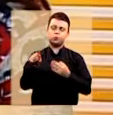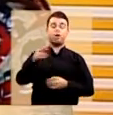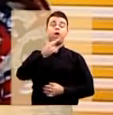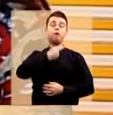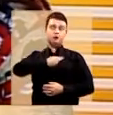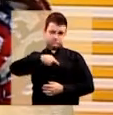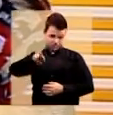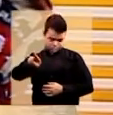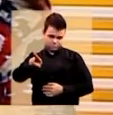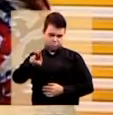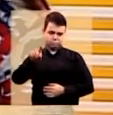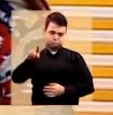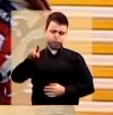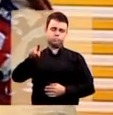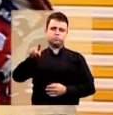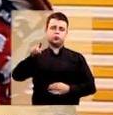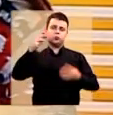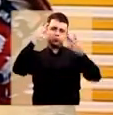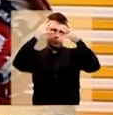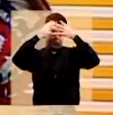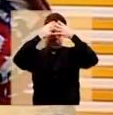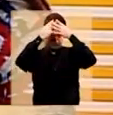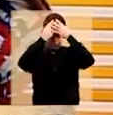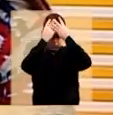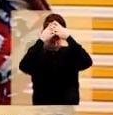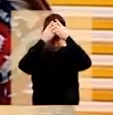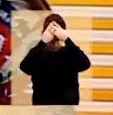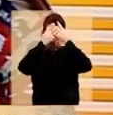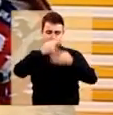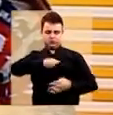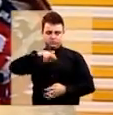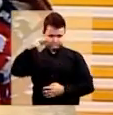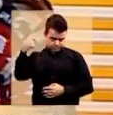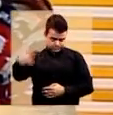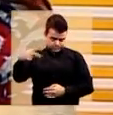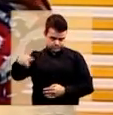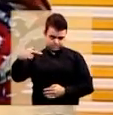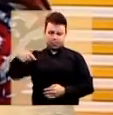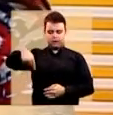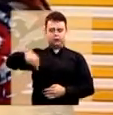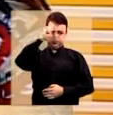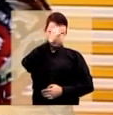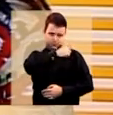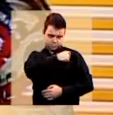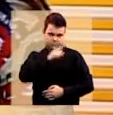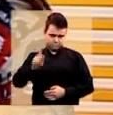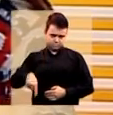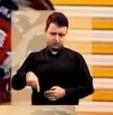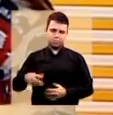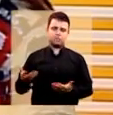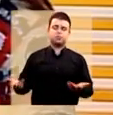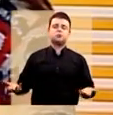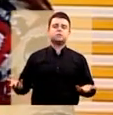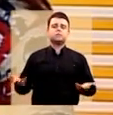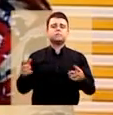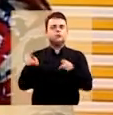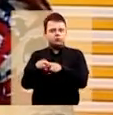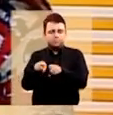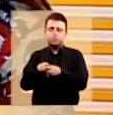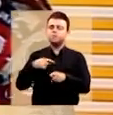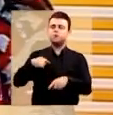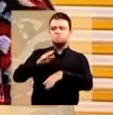família mesmo, através da religiosidade. Sim. Minha família tem um terreiro de Umbanda aqui em São José do Rio Preto. Mas